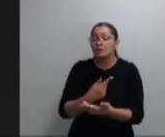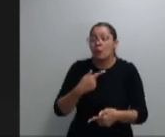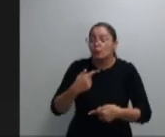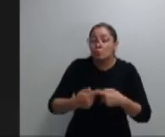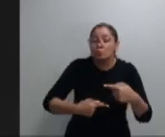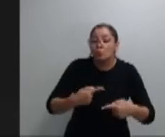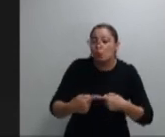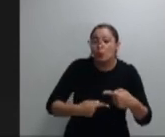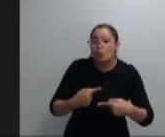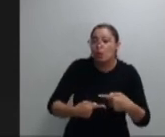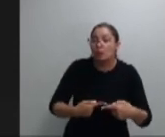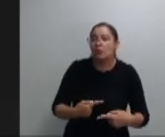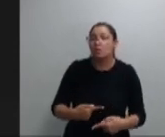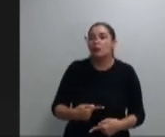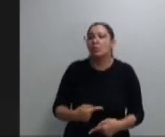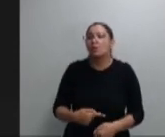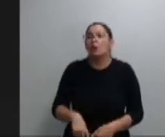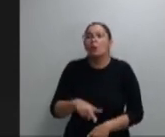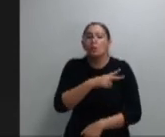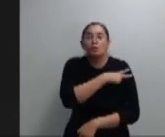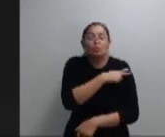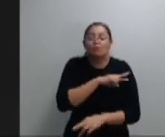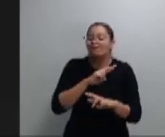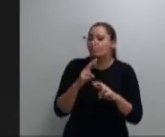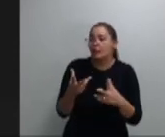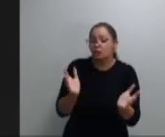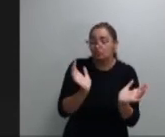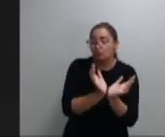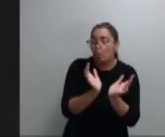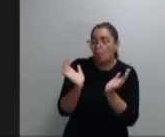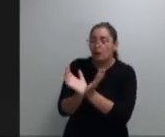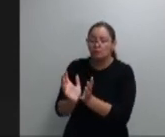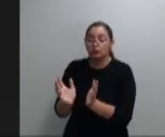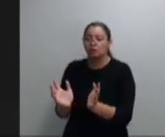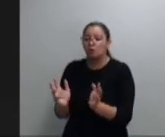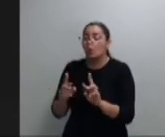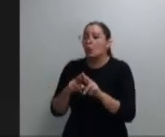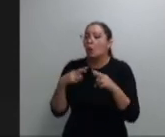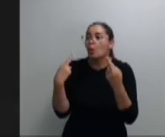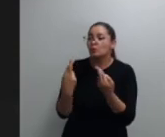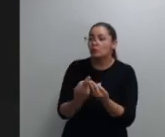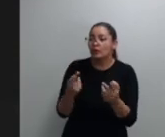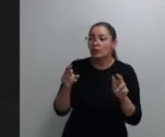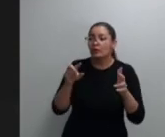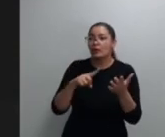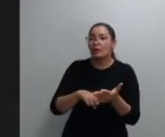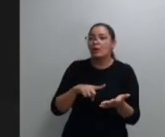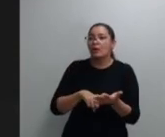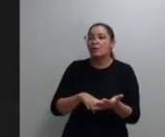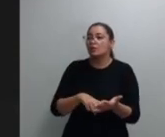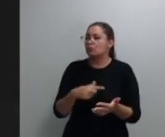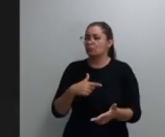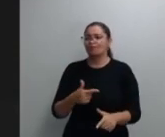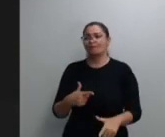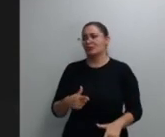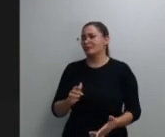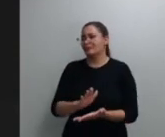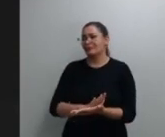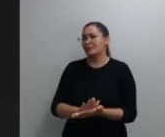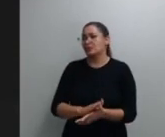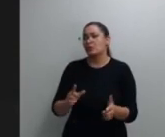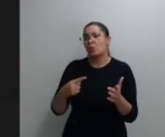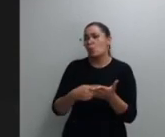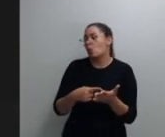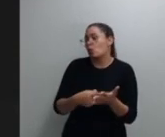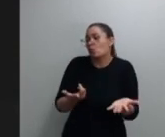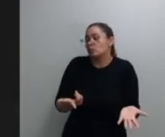de facções ou de partidos diferentes se reúnem frequentemente para fazer acordos e frequentemente não fazem bom